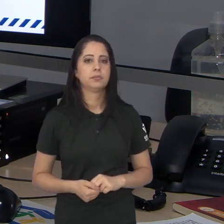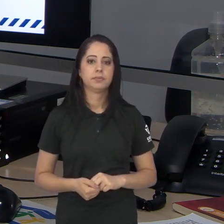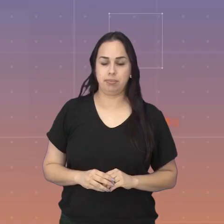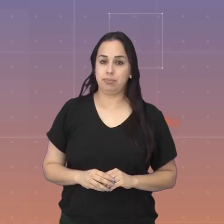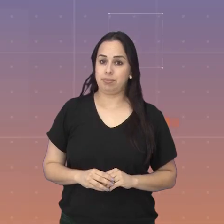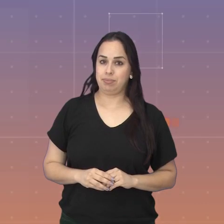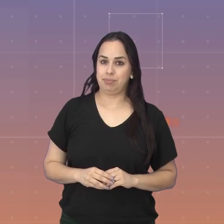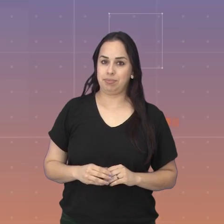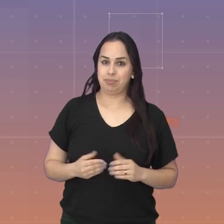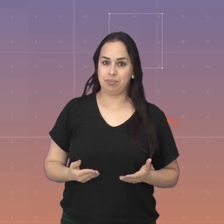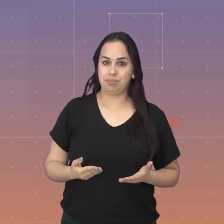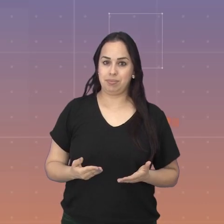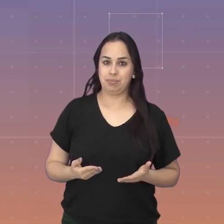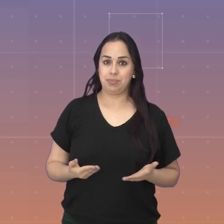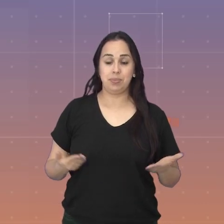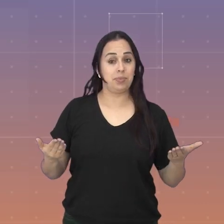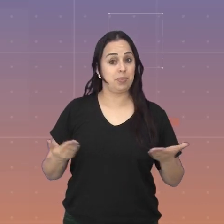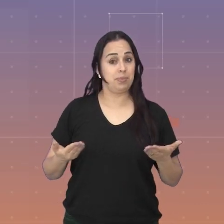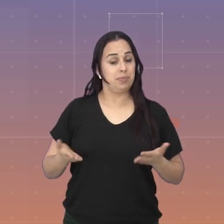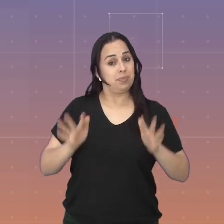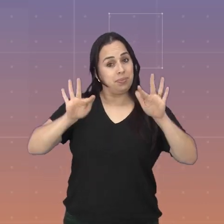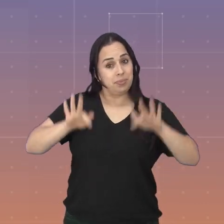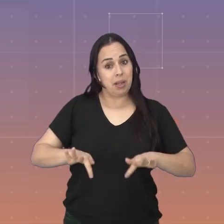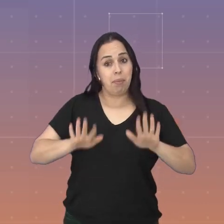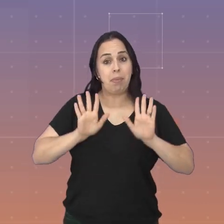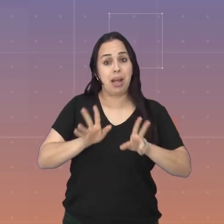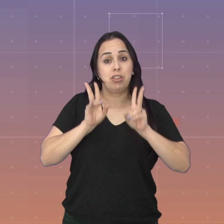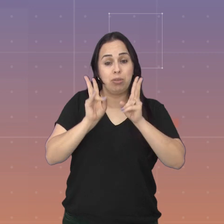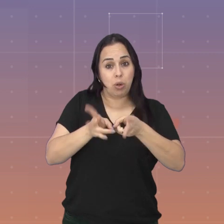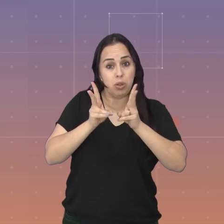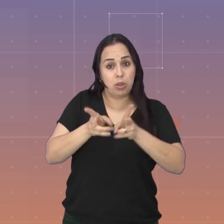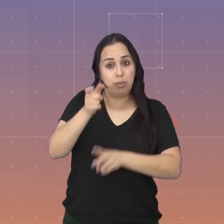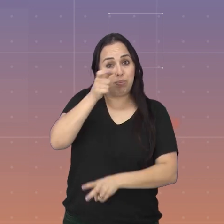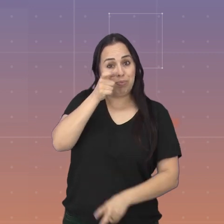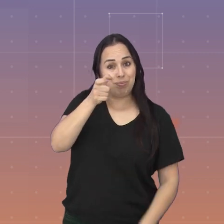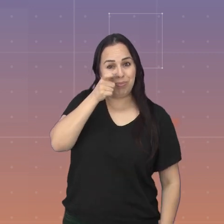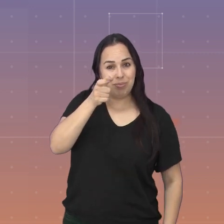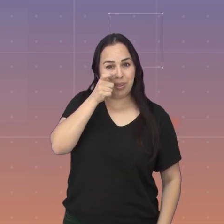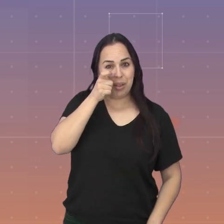crianças e adolescentes. A nossa retrospectiva de hoje fica por aqui, mas continue